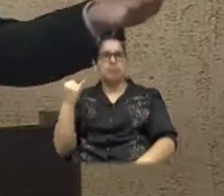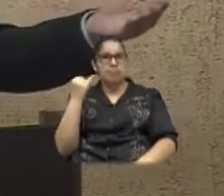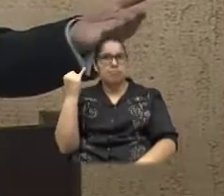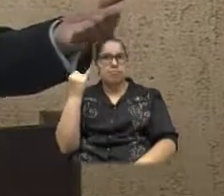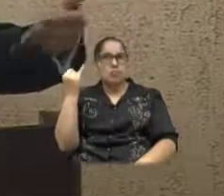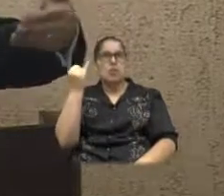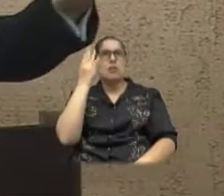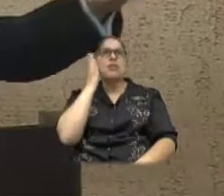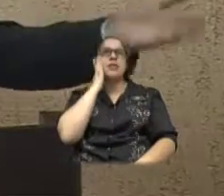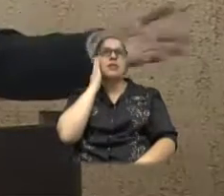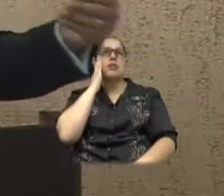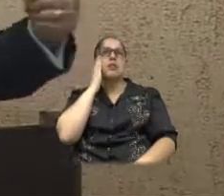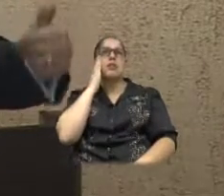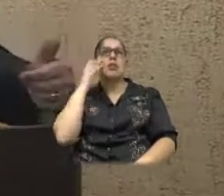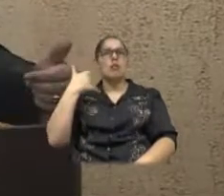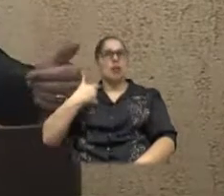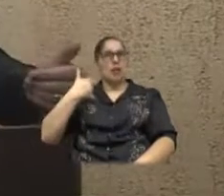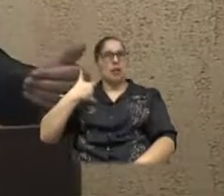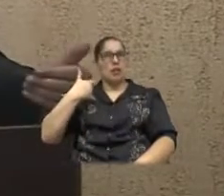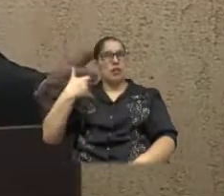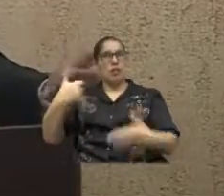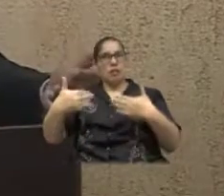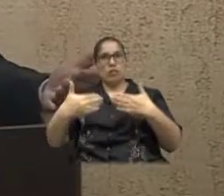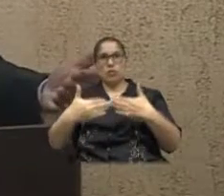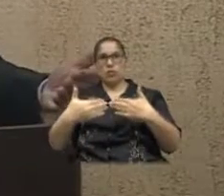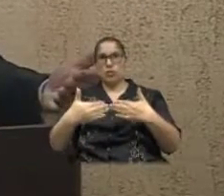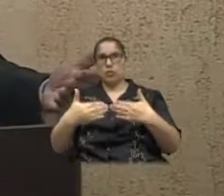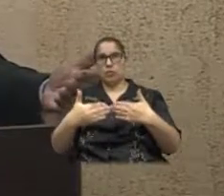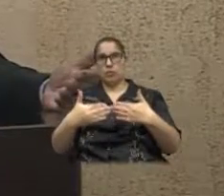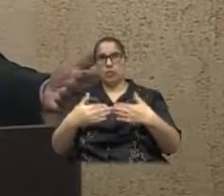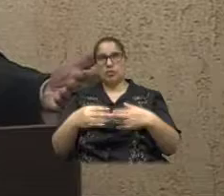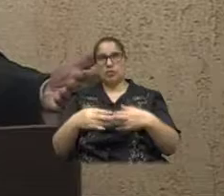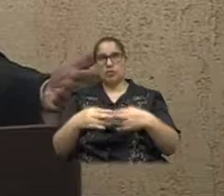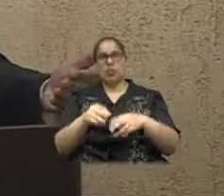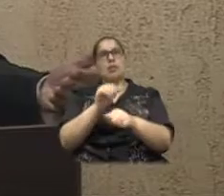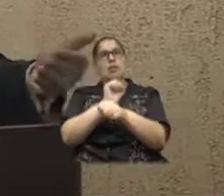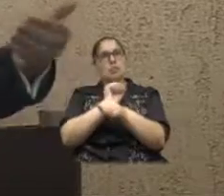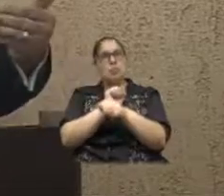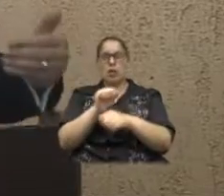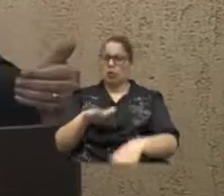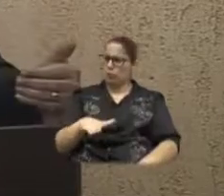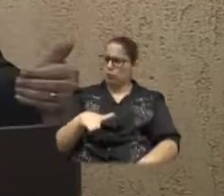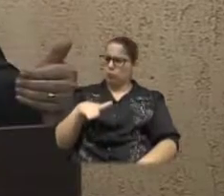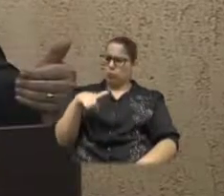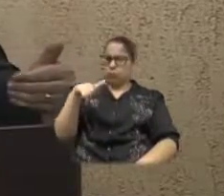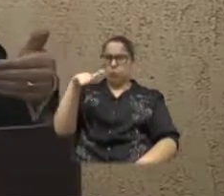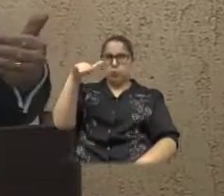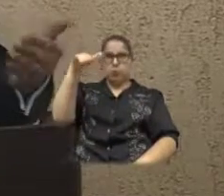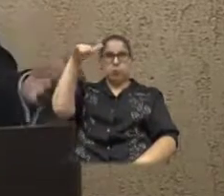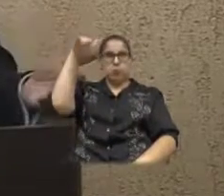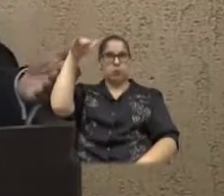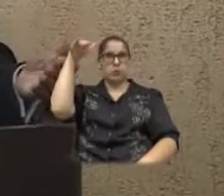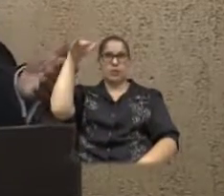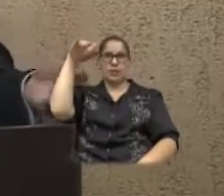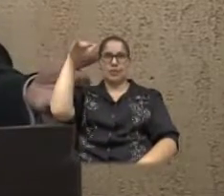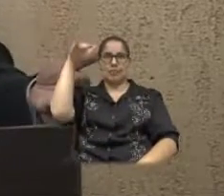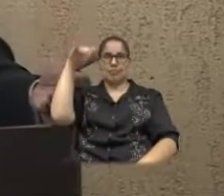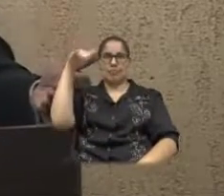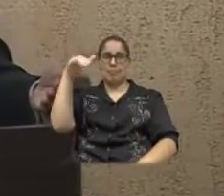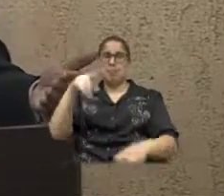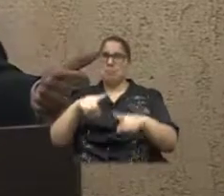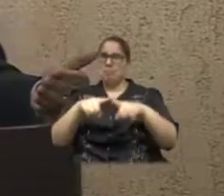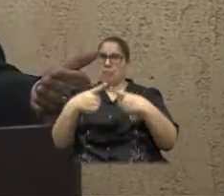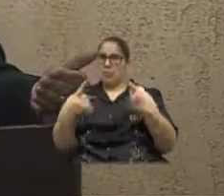mulher quiser ser lésbica, problema dela, mas quando for adulta, mas por que você não concorda? Não concordo